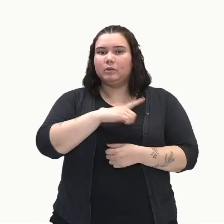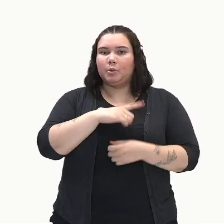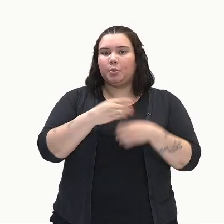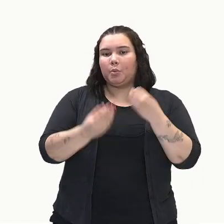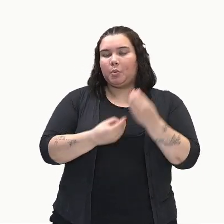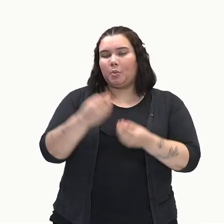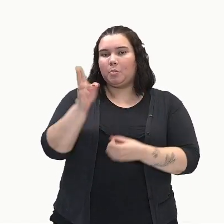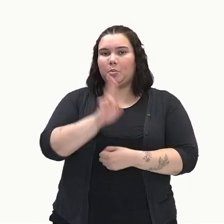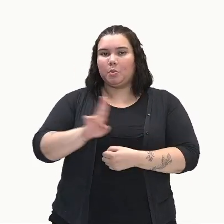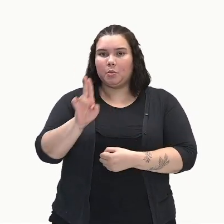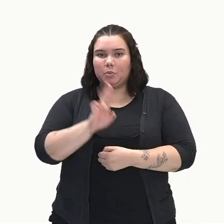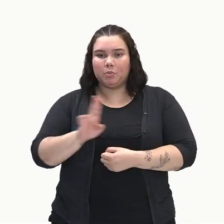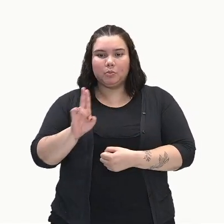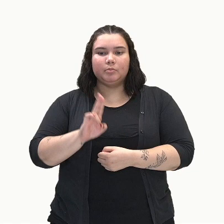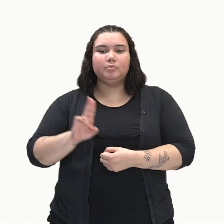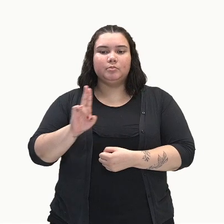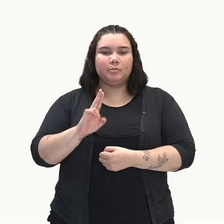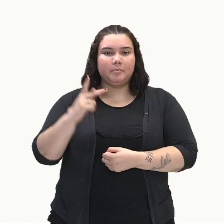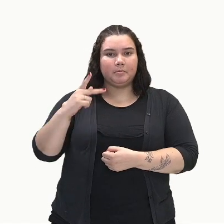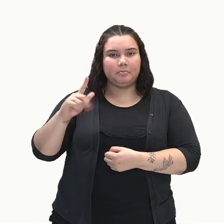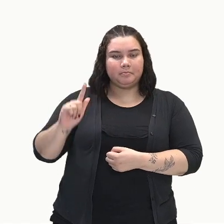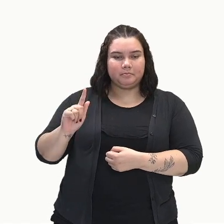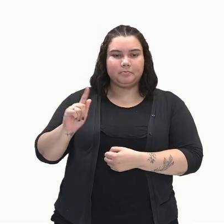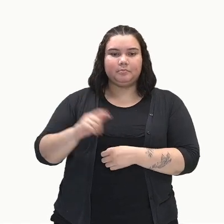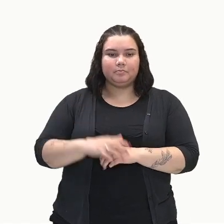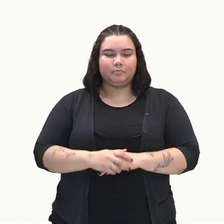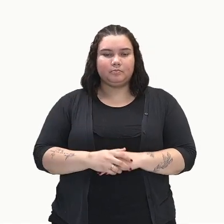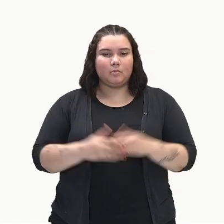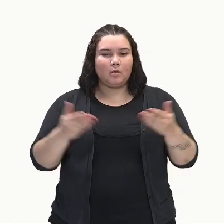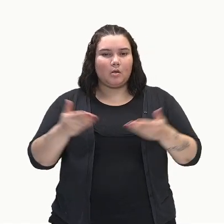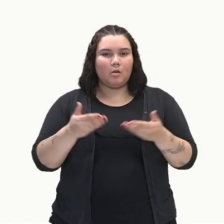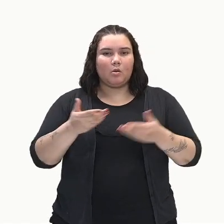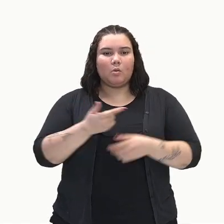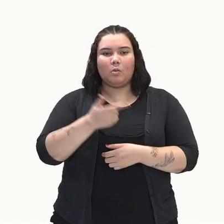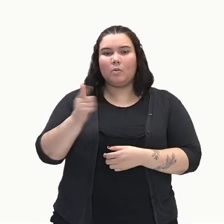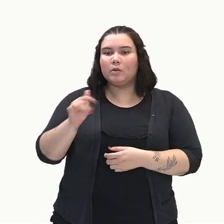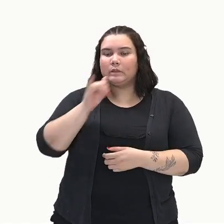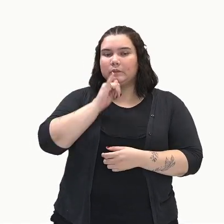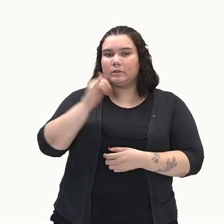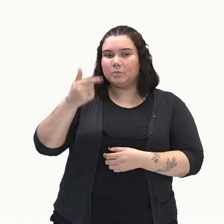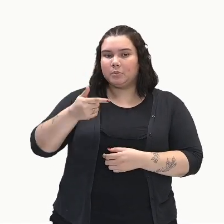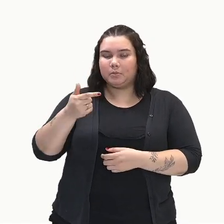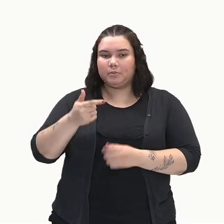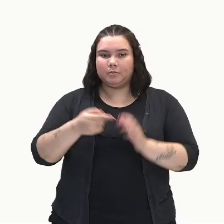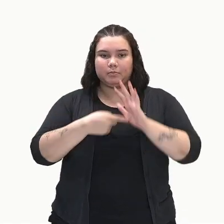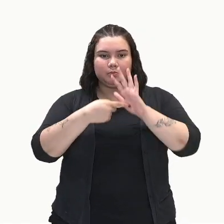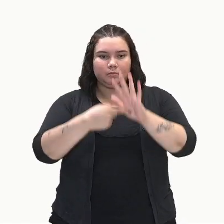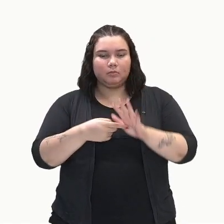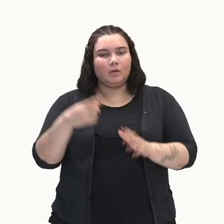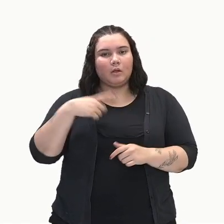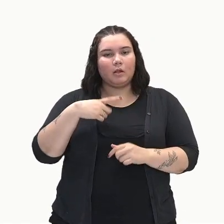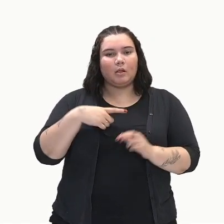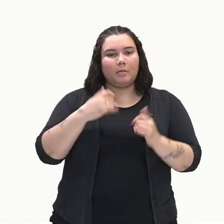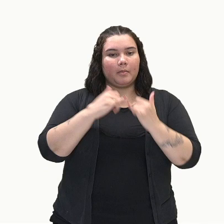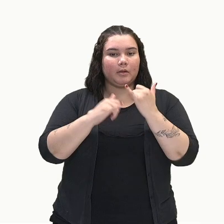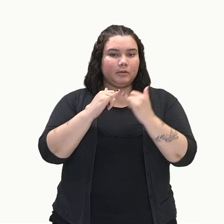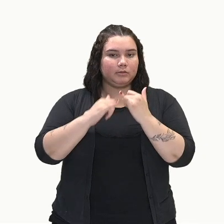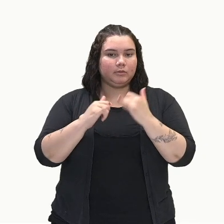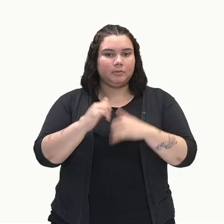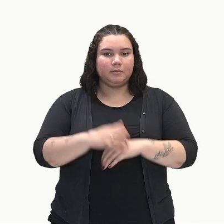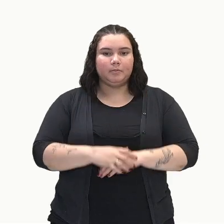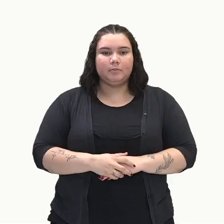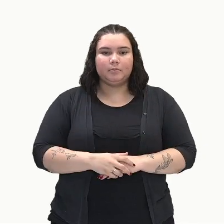trabalha com a PG. Vamos para o exemplo de número 2 agora, que tem uma ideia parecida. Olha só.